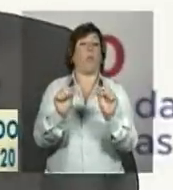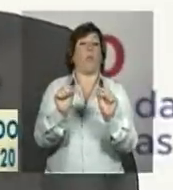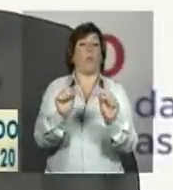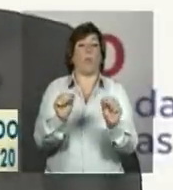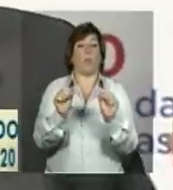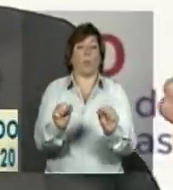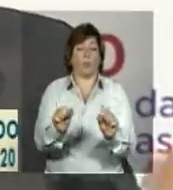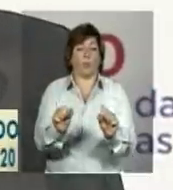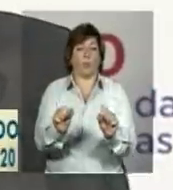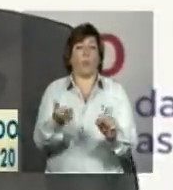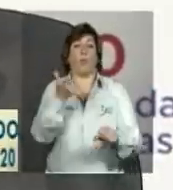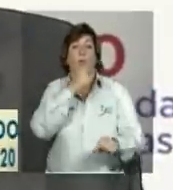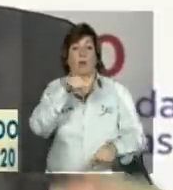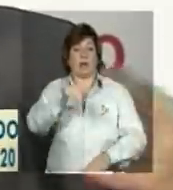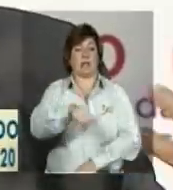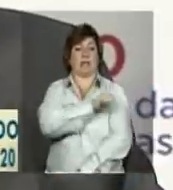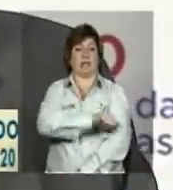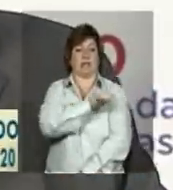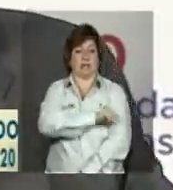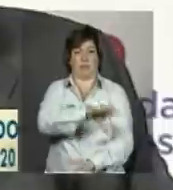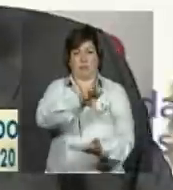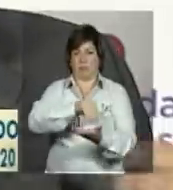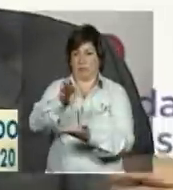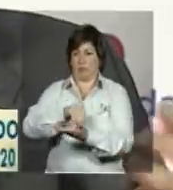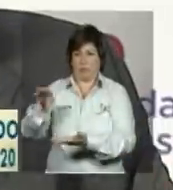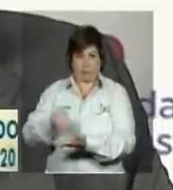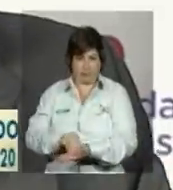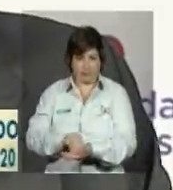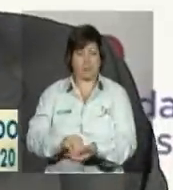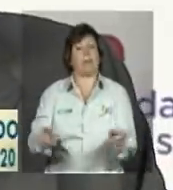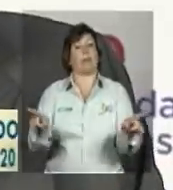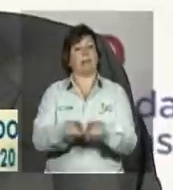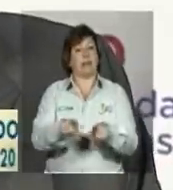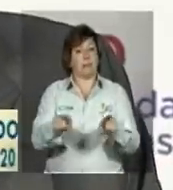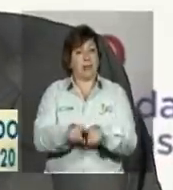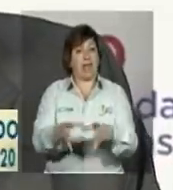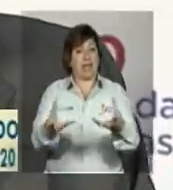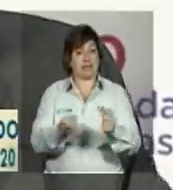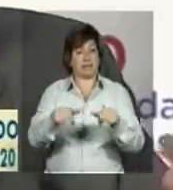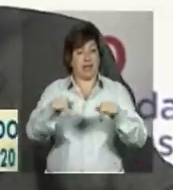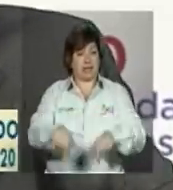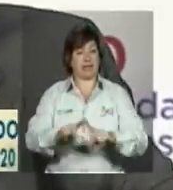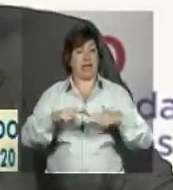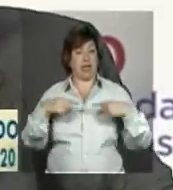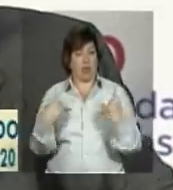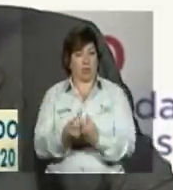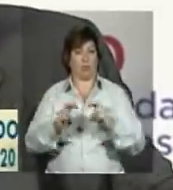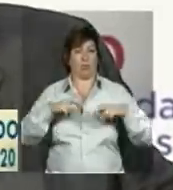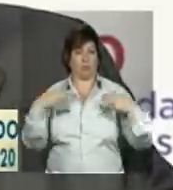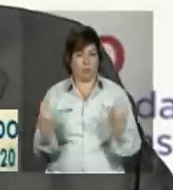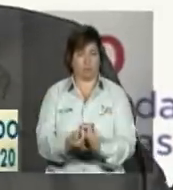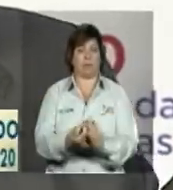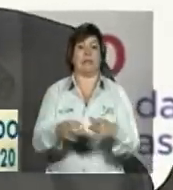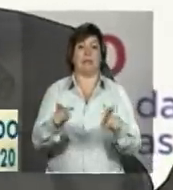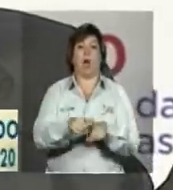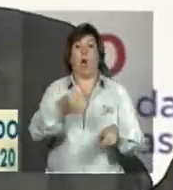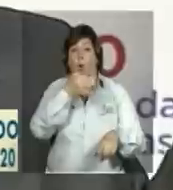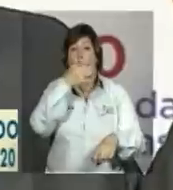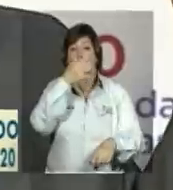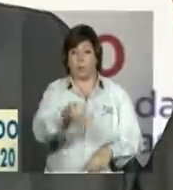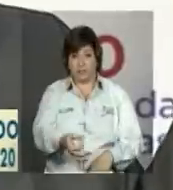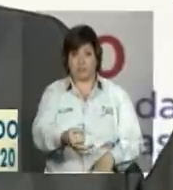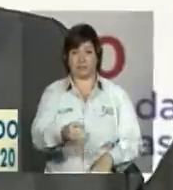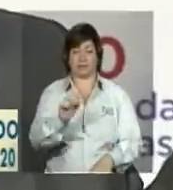sair do Rio, e também receberão nessas mesas redondas as recomendações